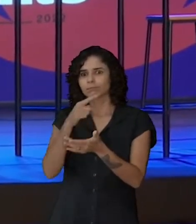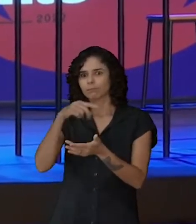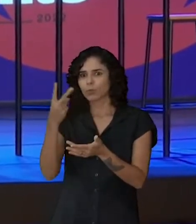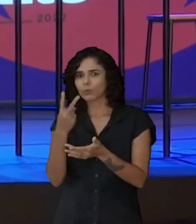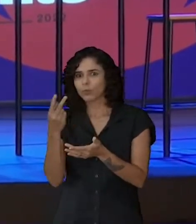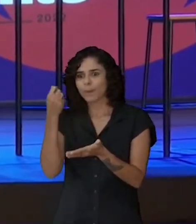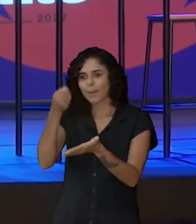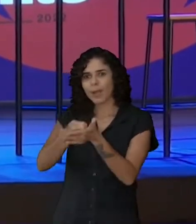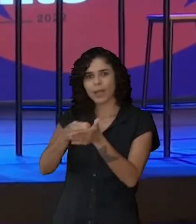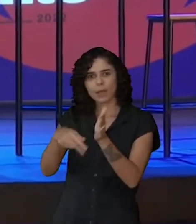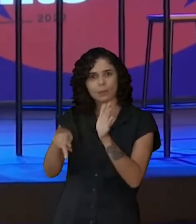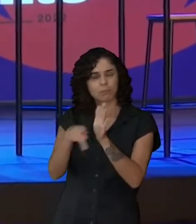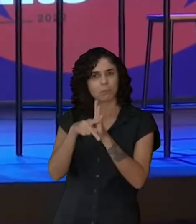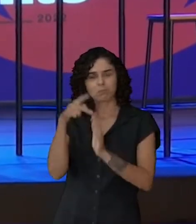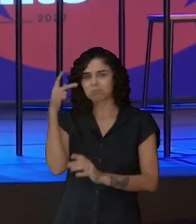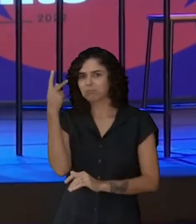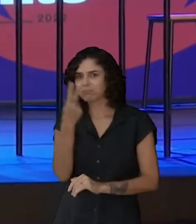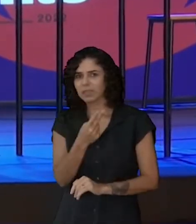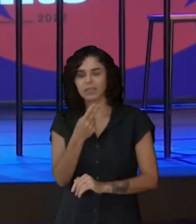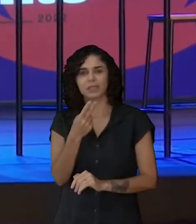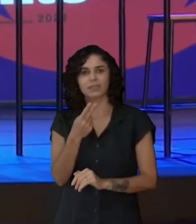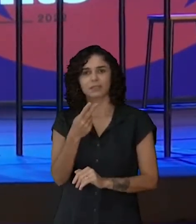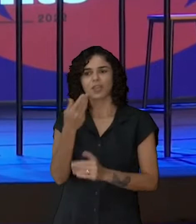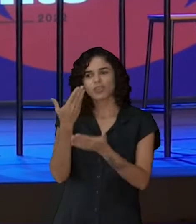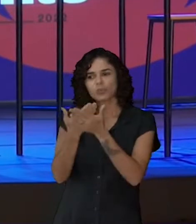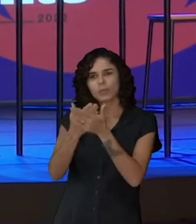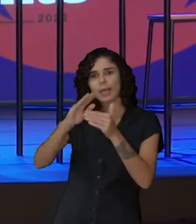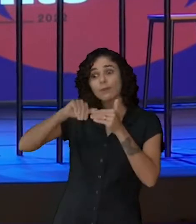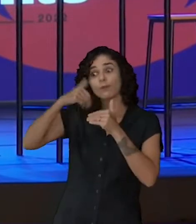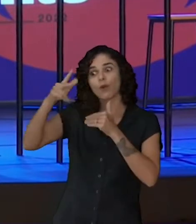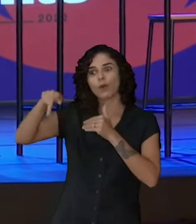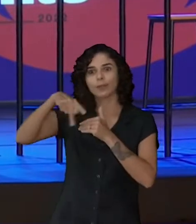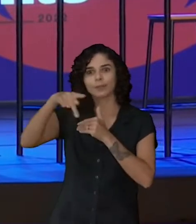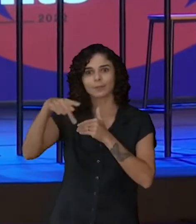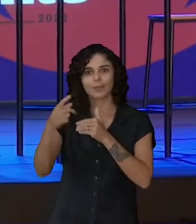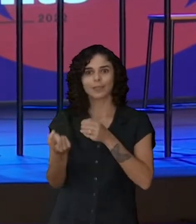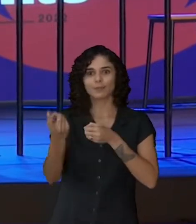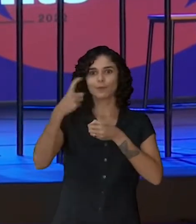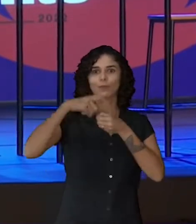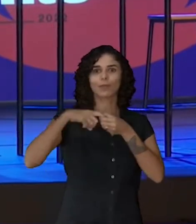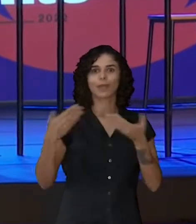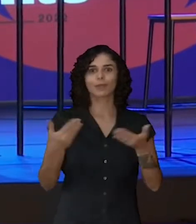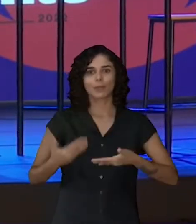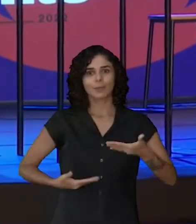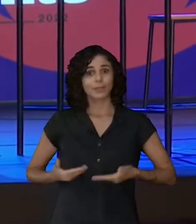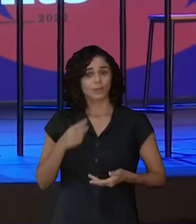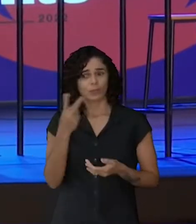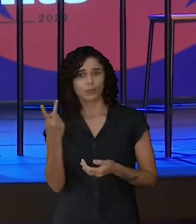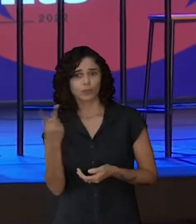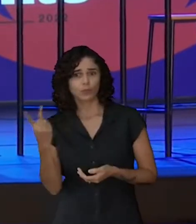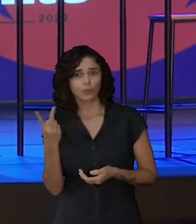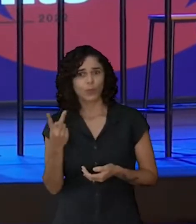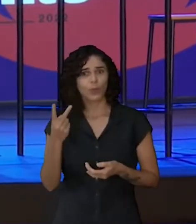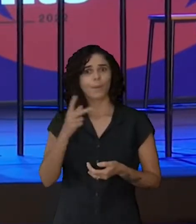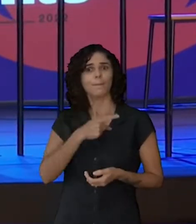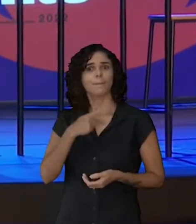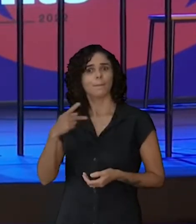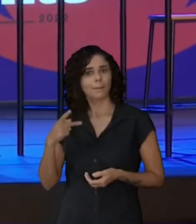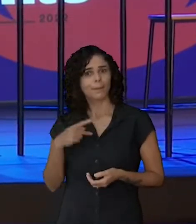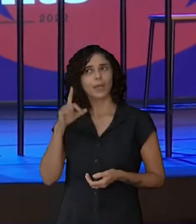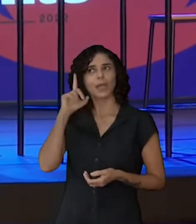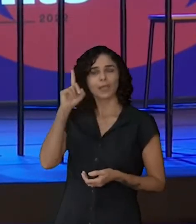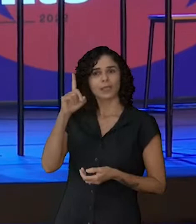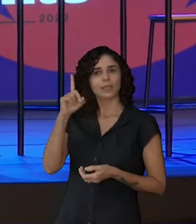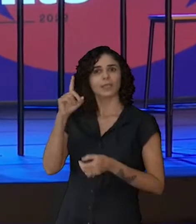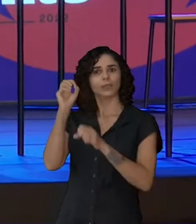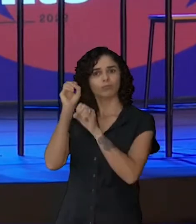Brasil. Mas eles voltaram para servir. E eles são pastores que Deus capacitou.